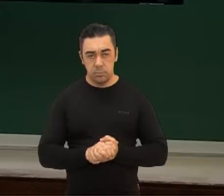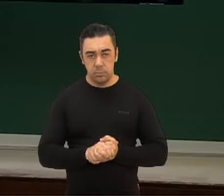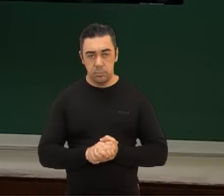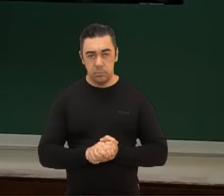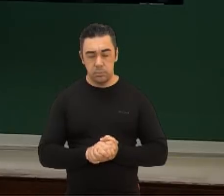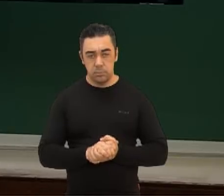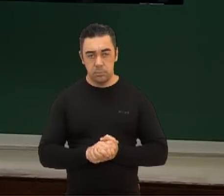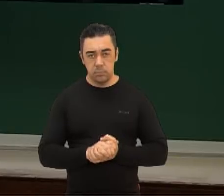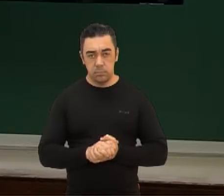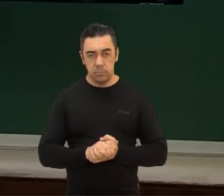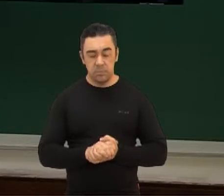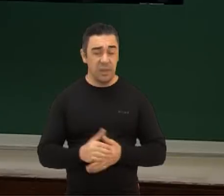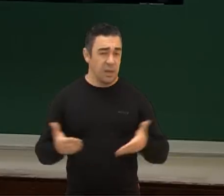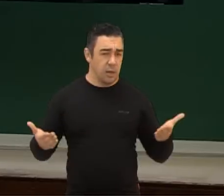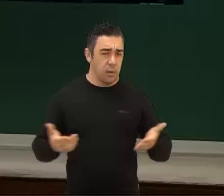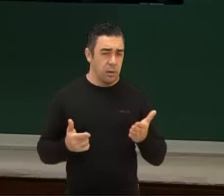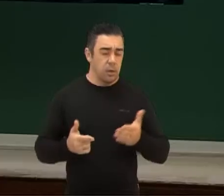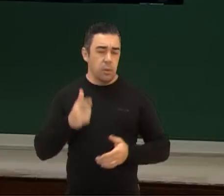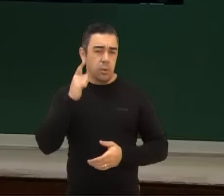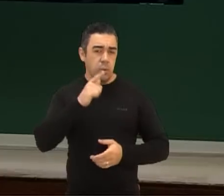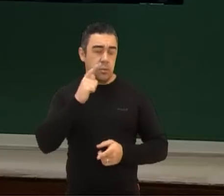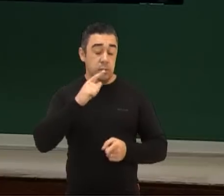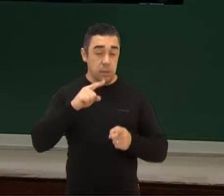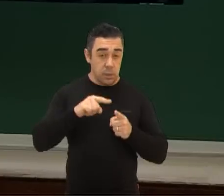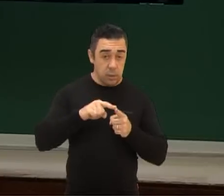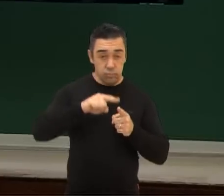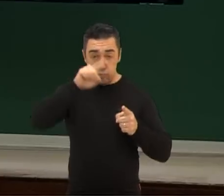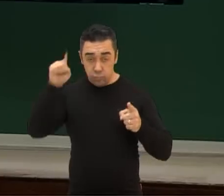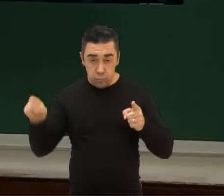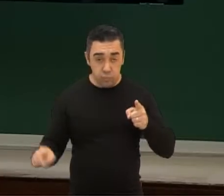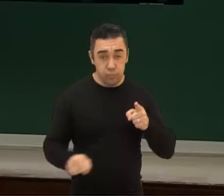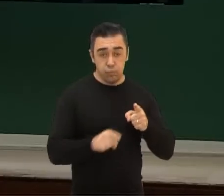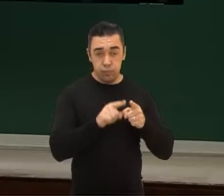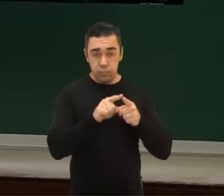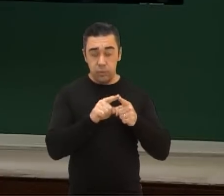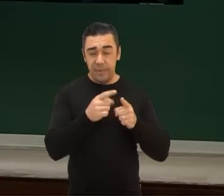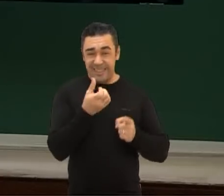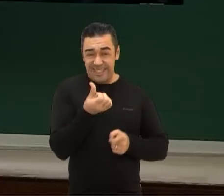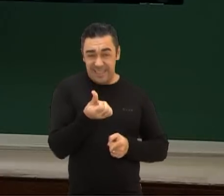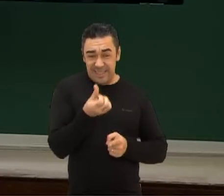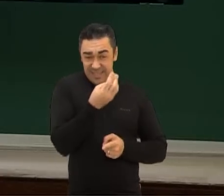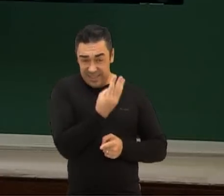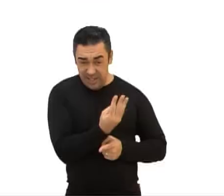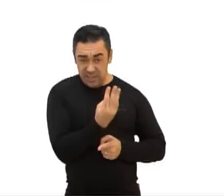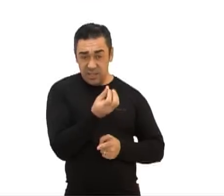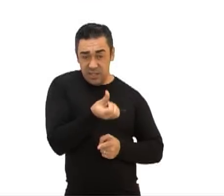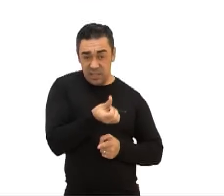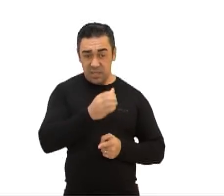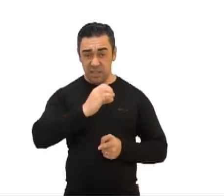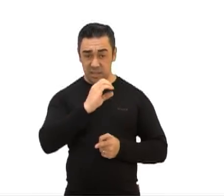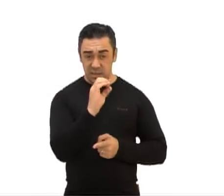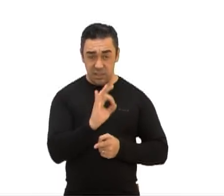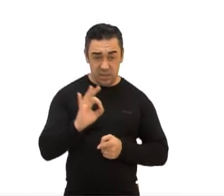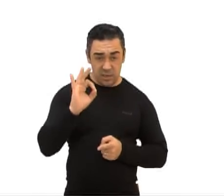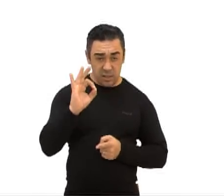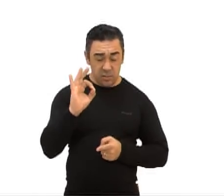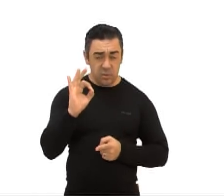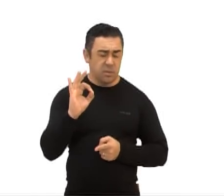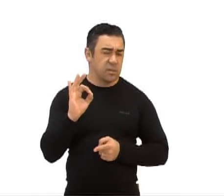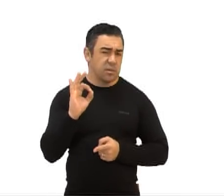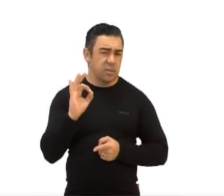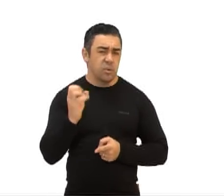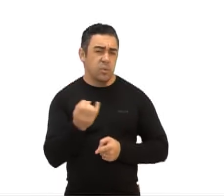volta. E agora para dar uma volta completa. Sabendo que uma volta completa tem 360